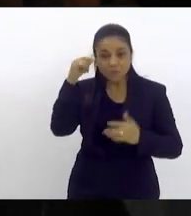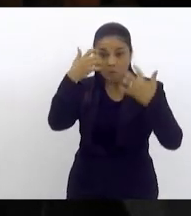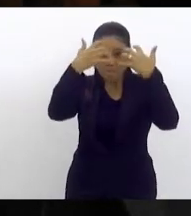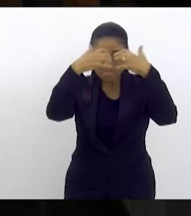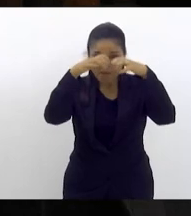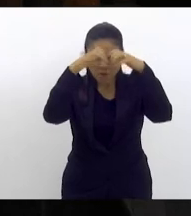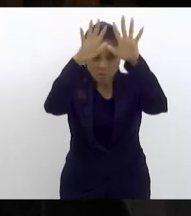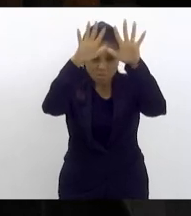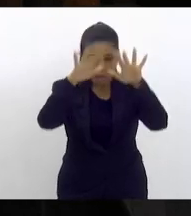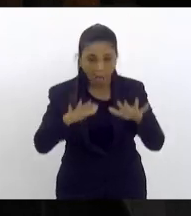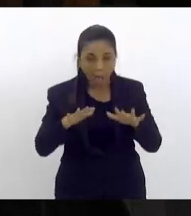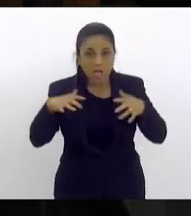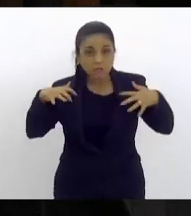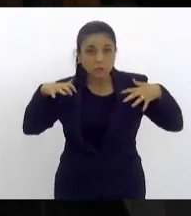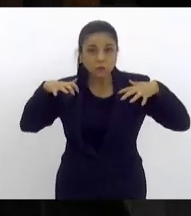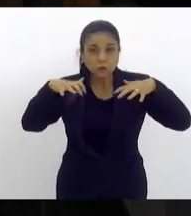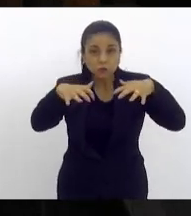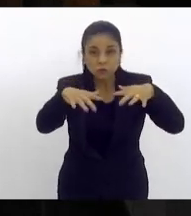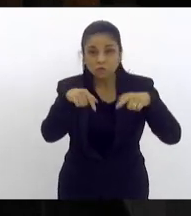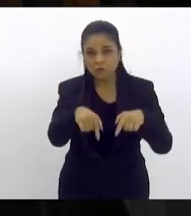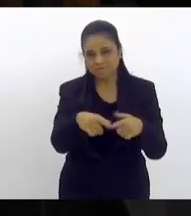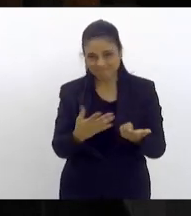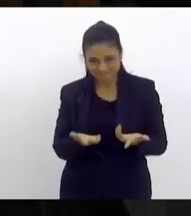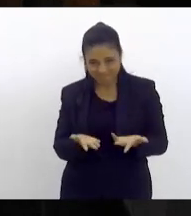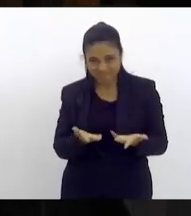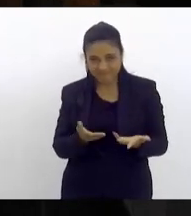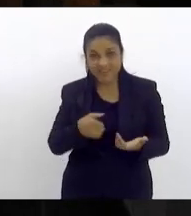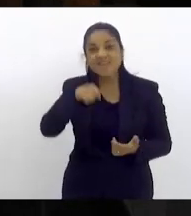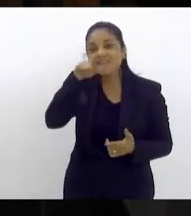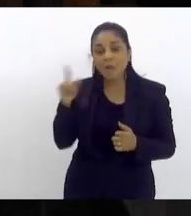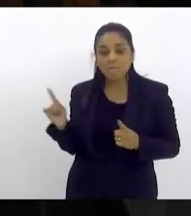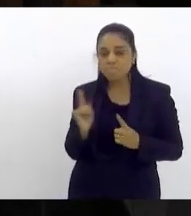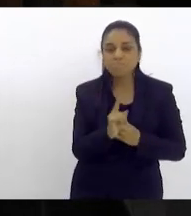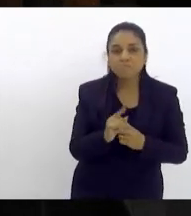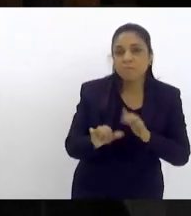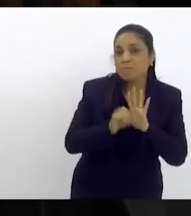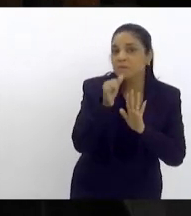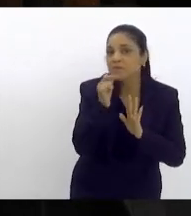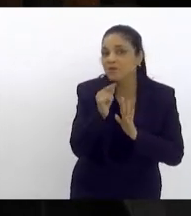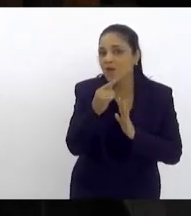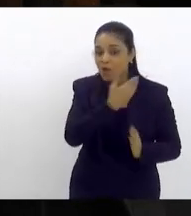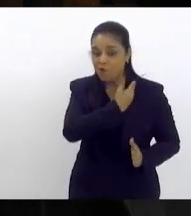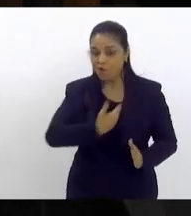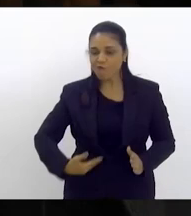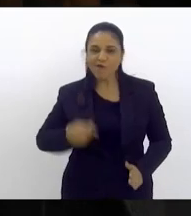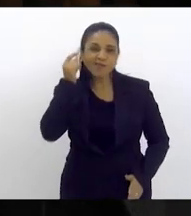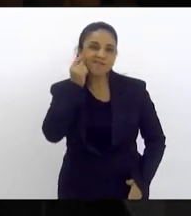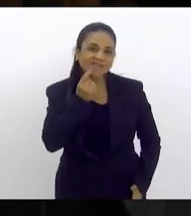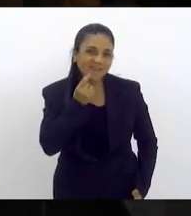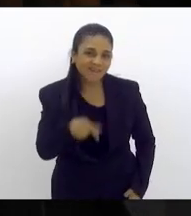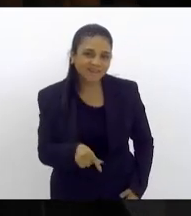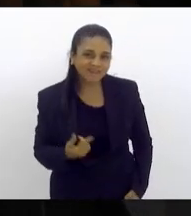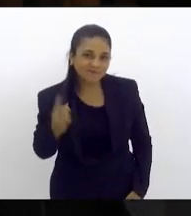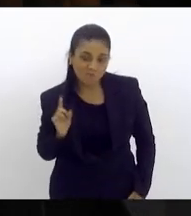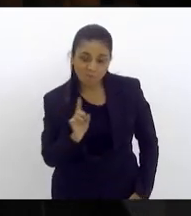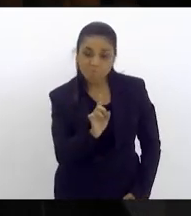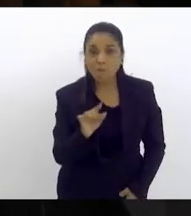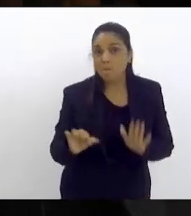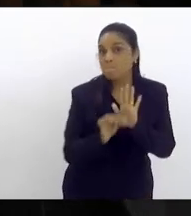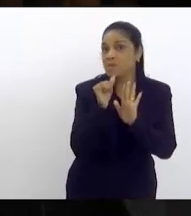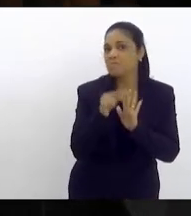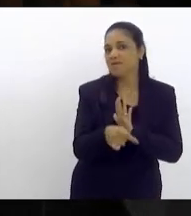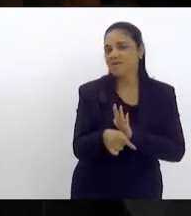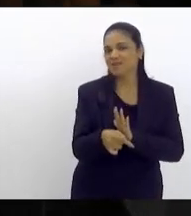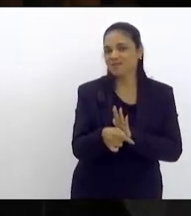desmoronando no enchente sabe quem foi o primeiro a chegar Governador Cláudio Castro sabe